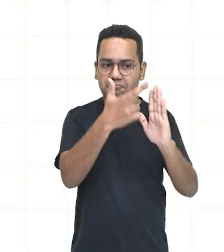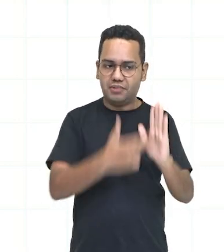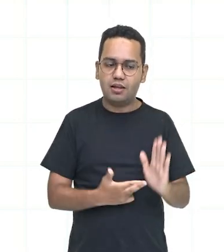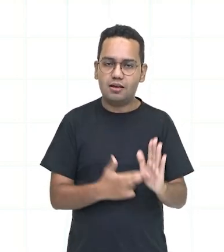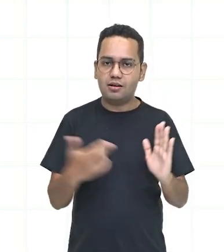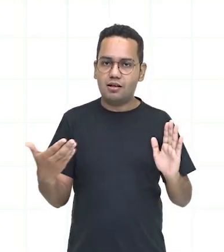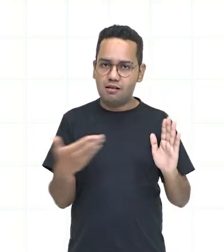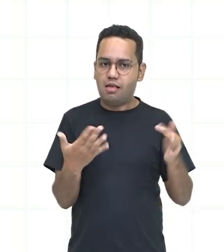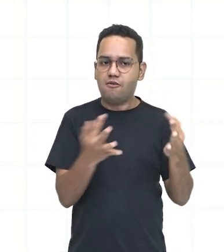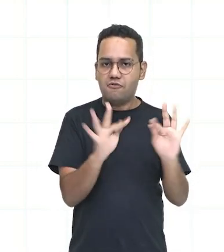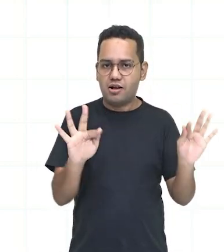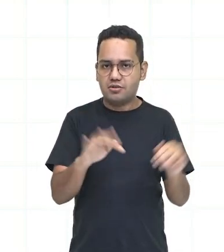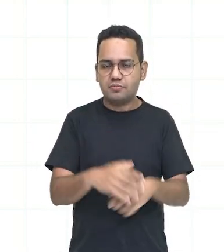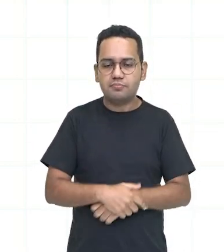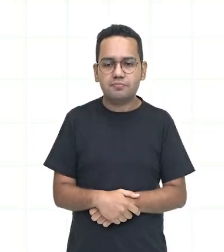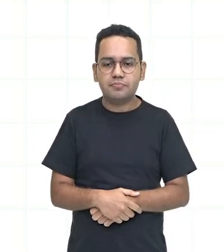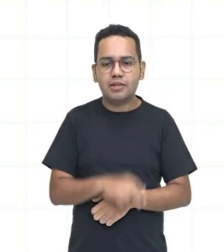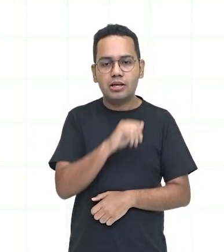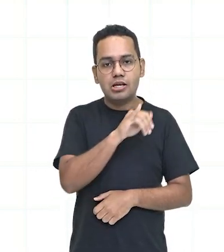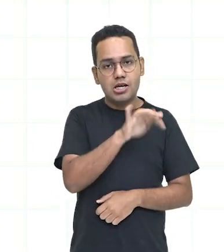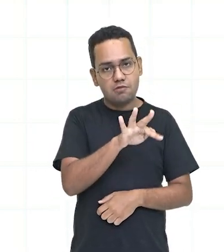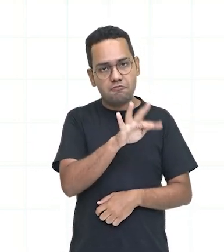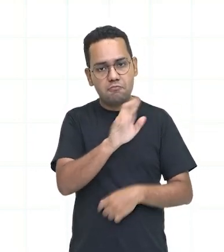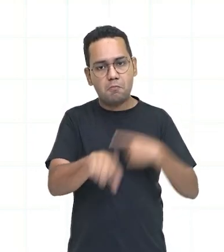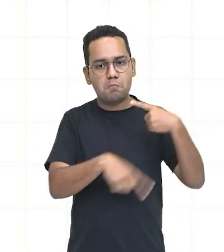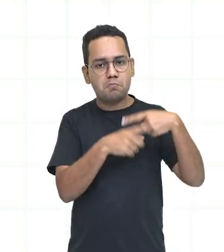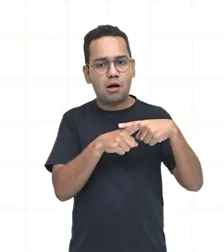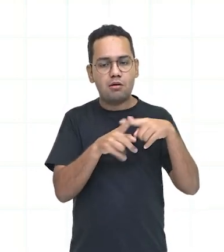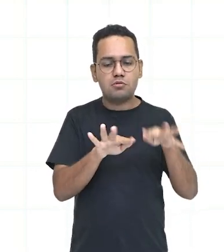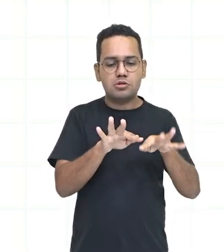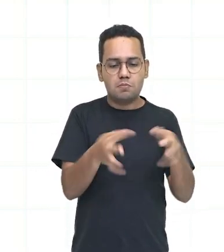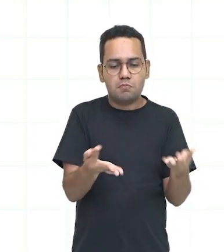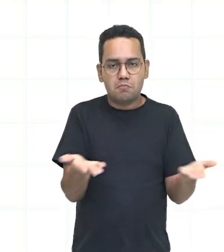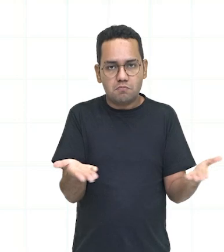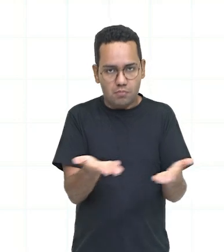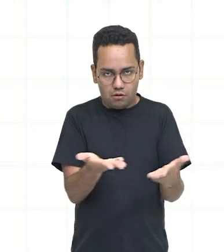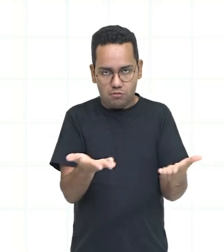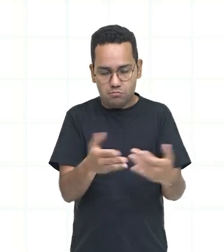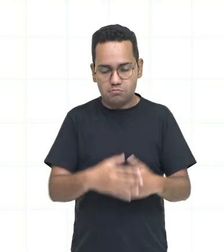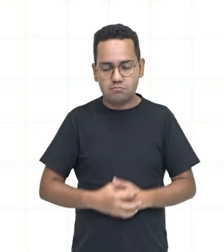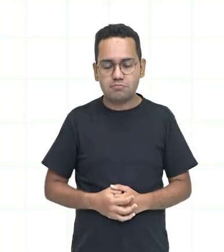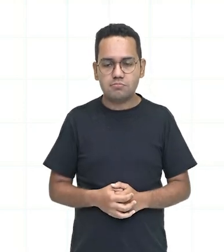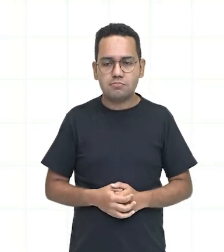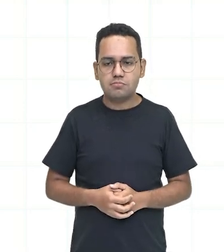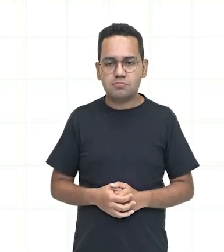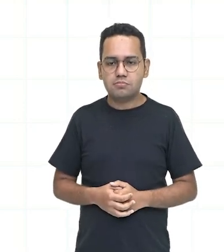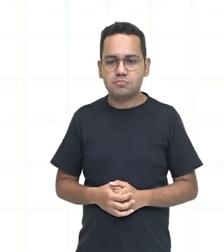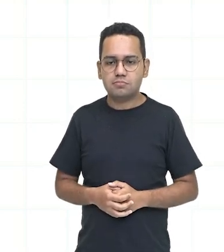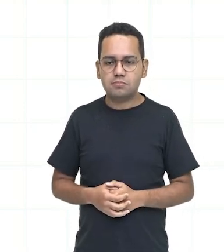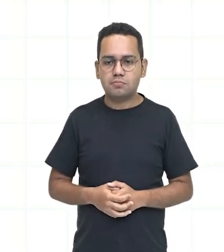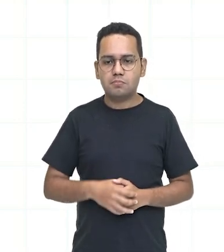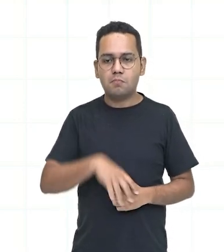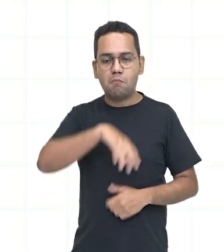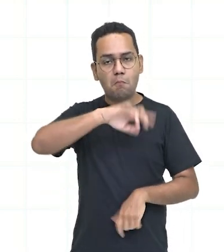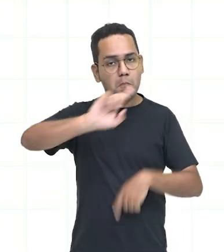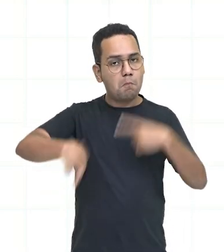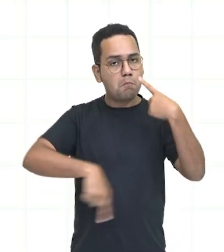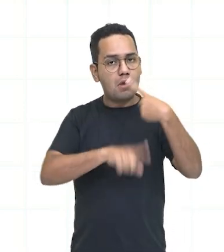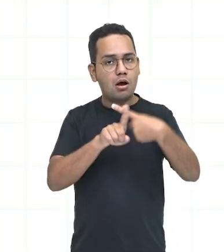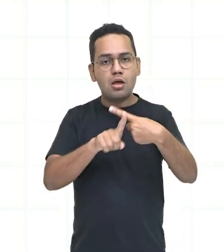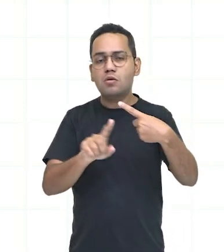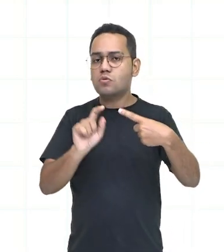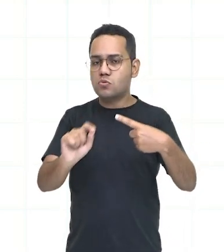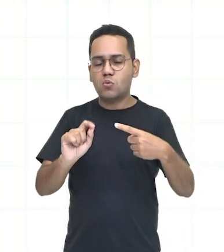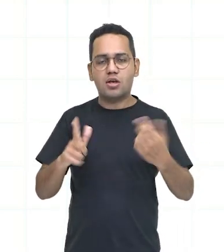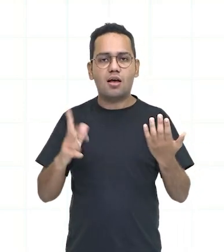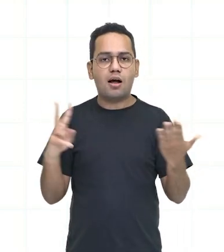ela segue esse padrão. Então, simple present, essa oração vai estar no simple present, né, que é a condição, e a consequência